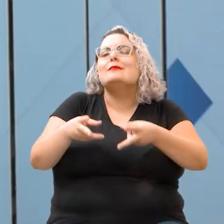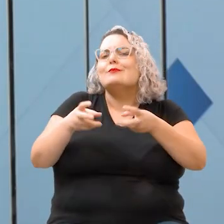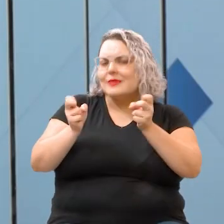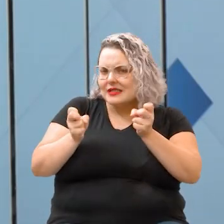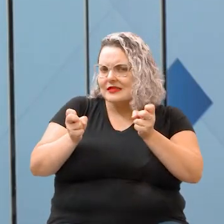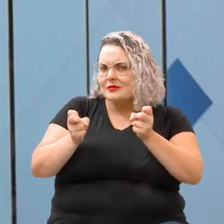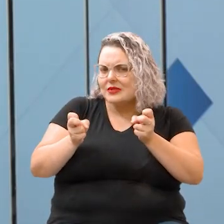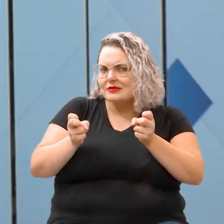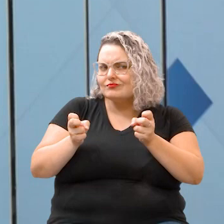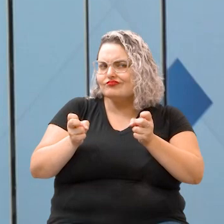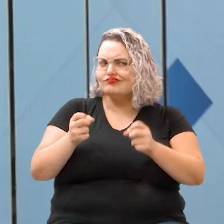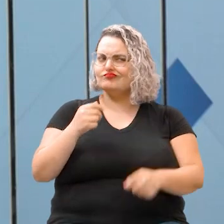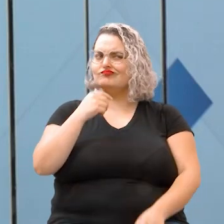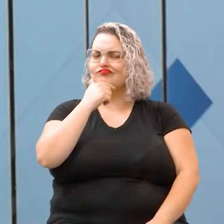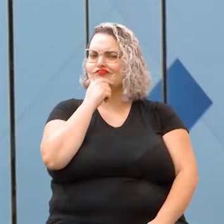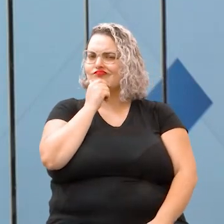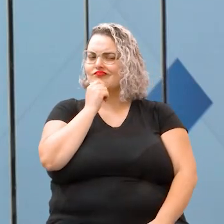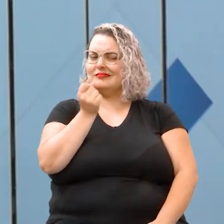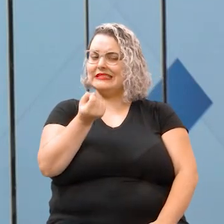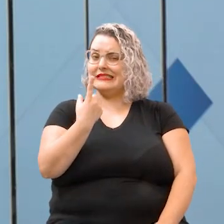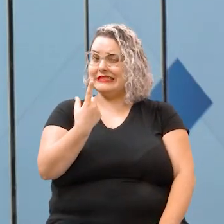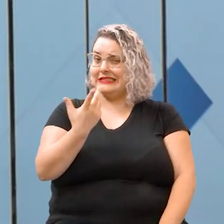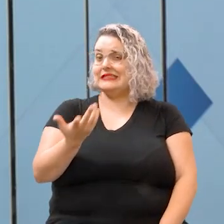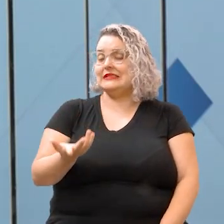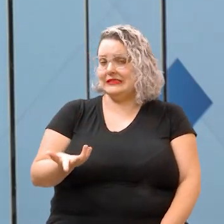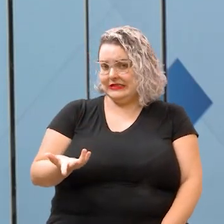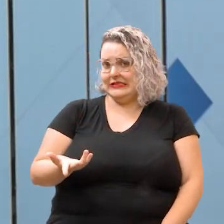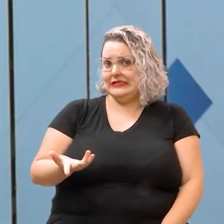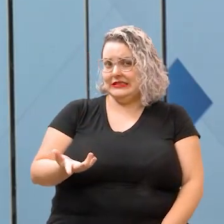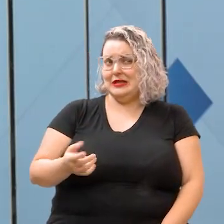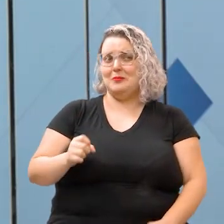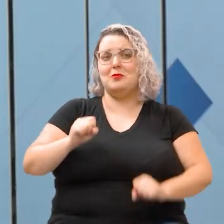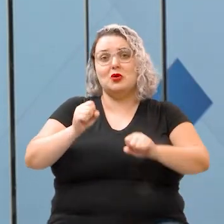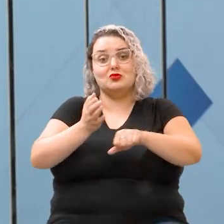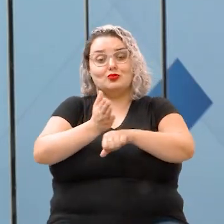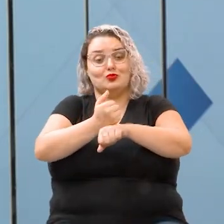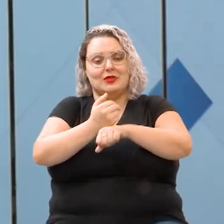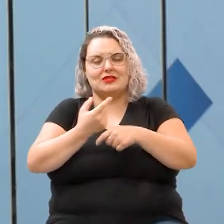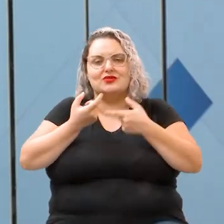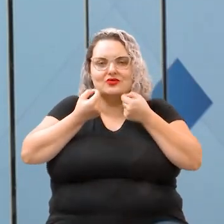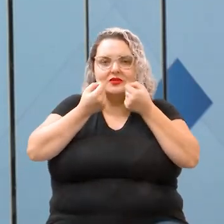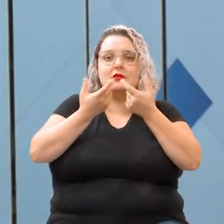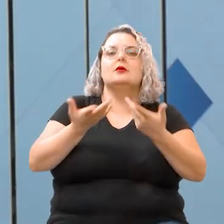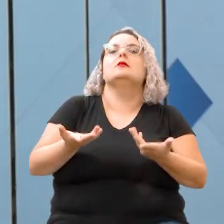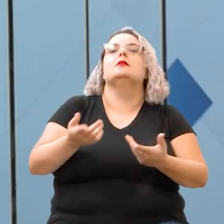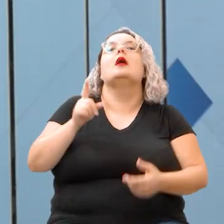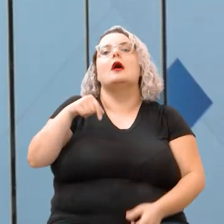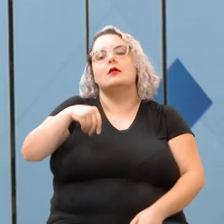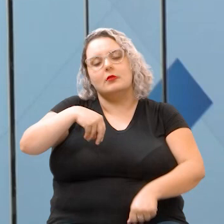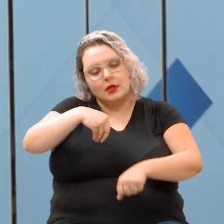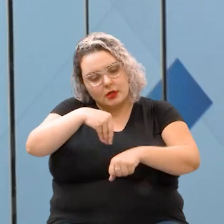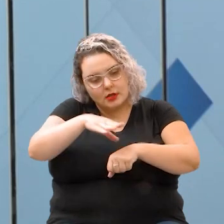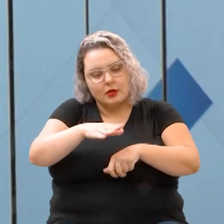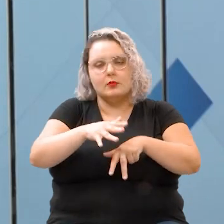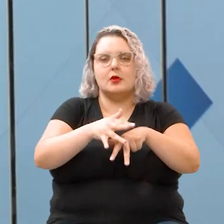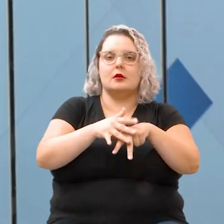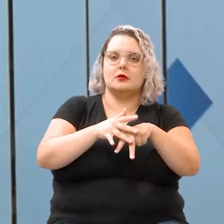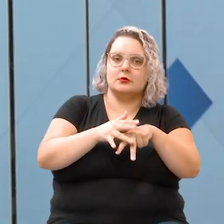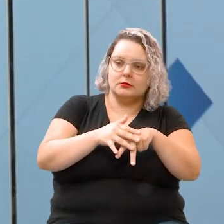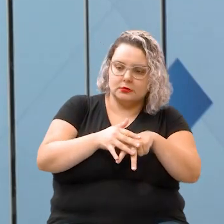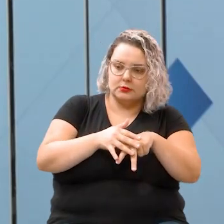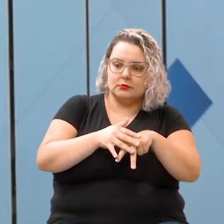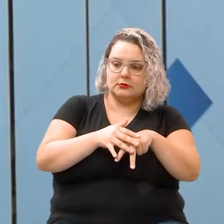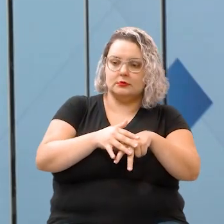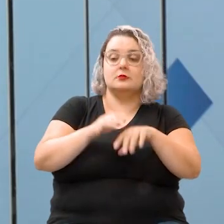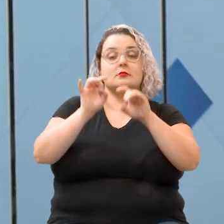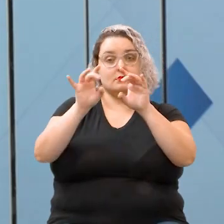que realmente ele pode ser um sinal de um pré-câncer ou de alguma coisa, ele vai encaminhar esse paciente